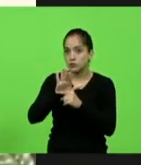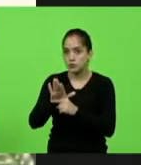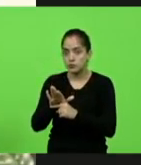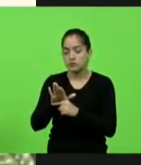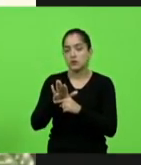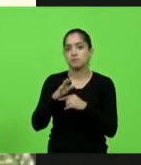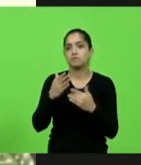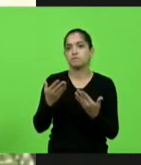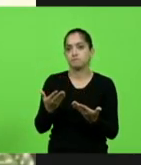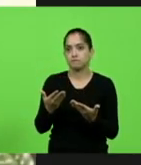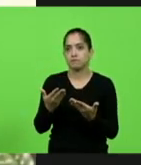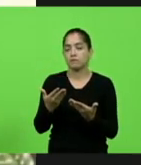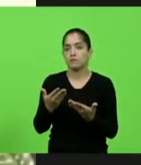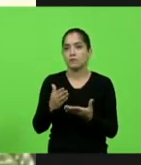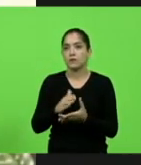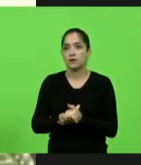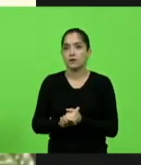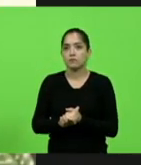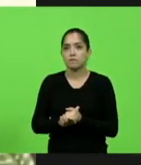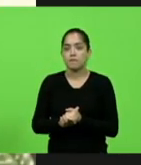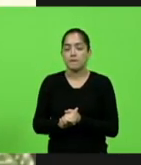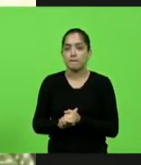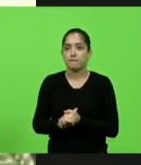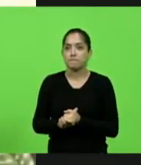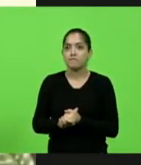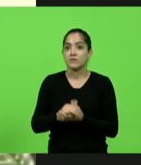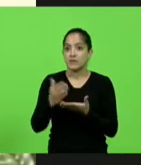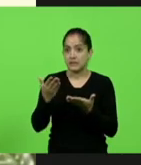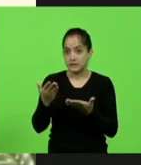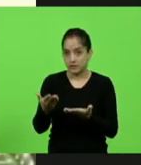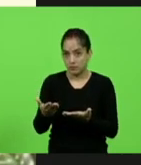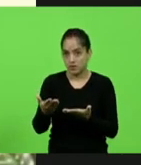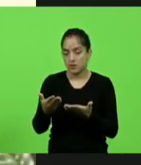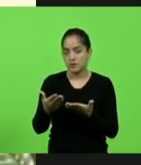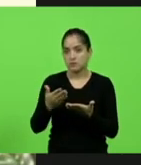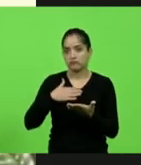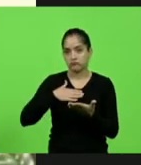isso não tem como se abrir mão, né? Então, esse é um posicionamento